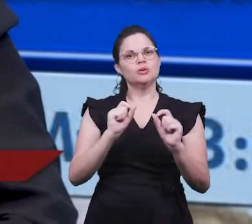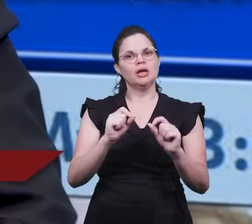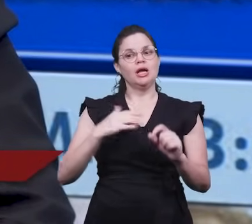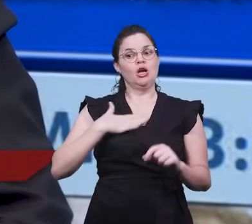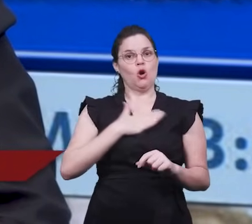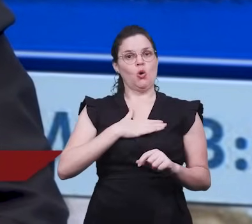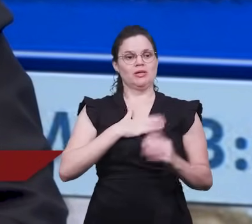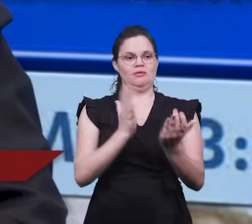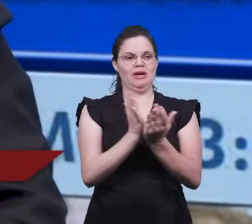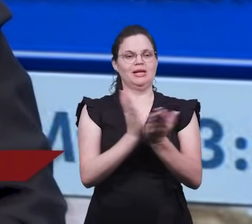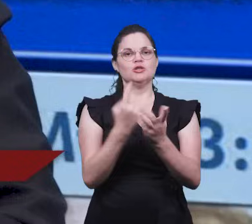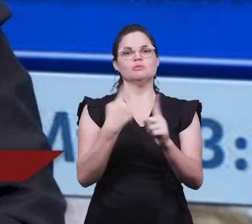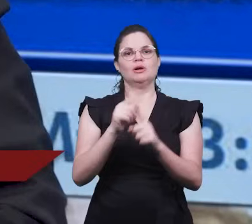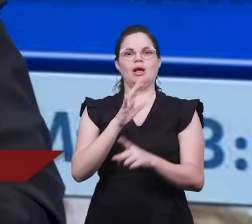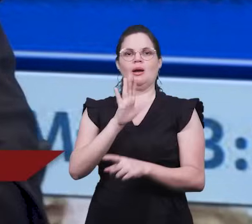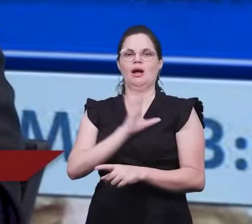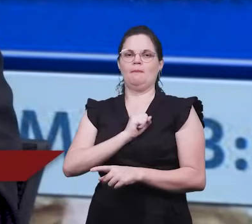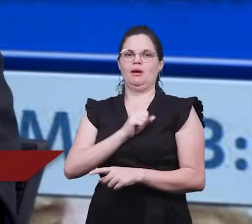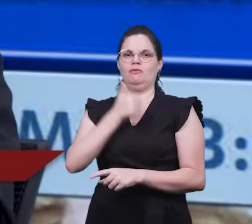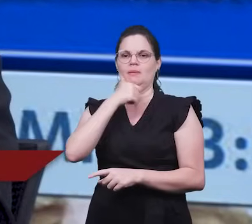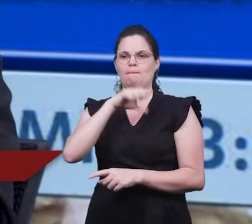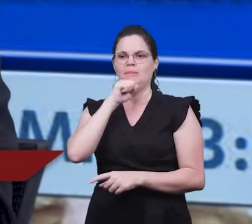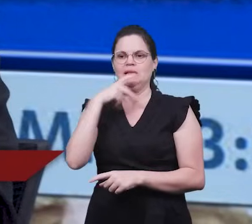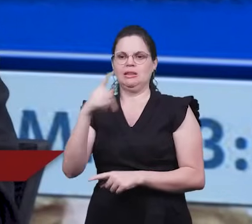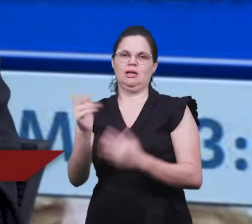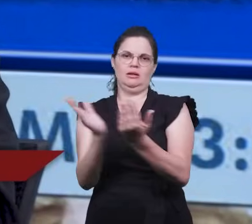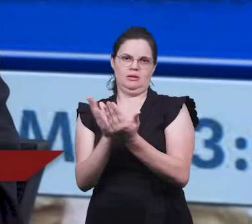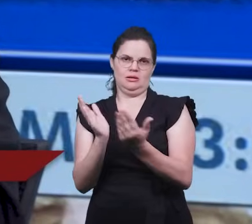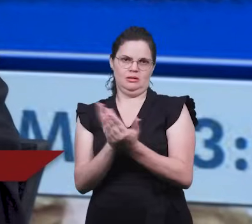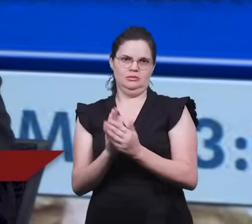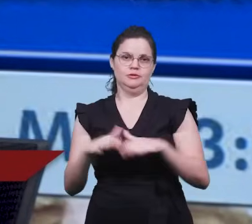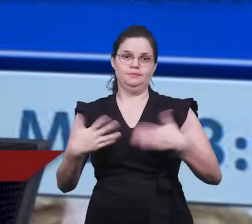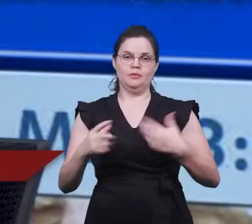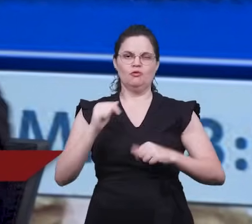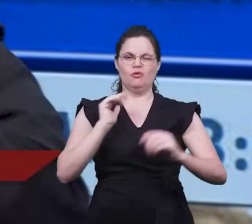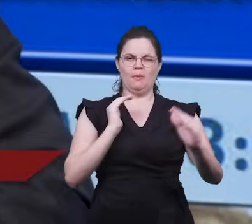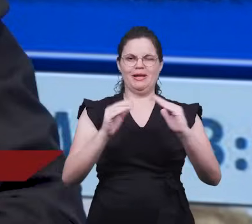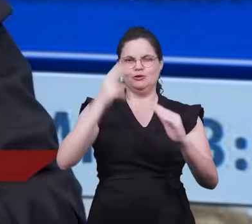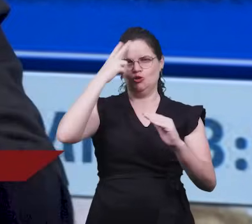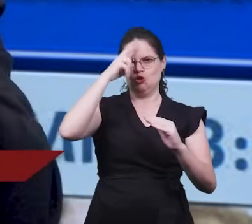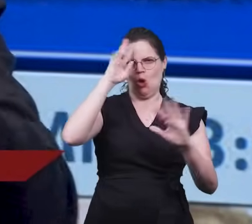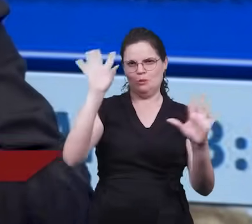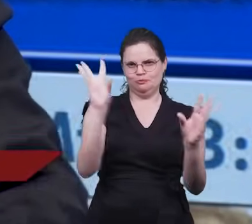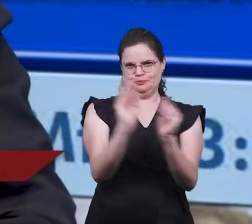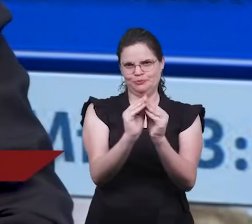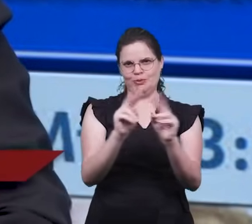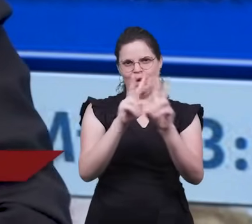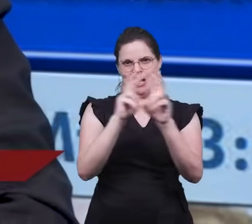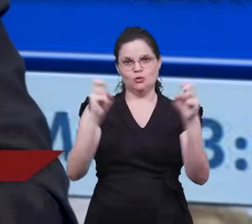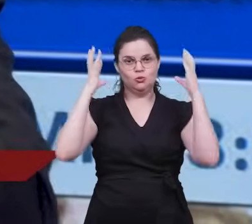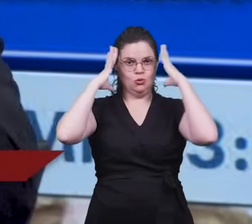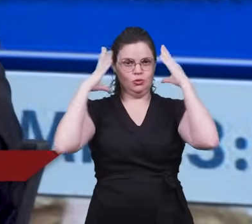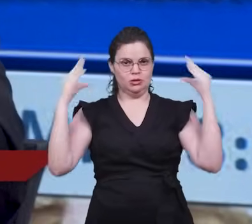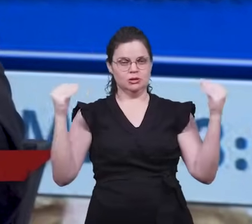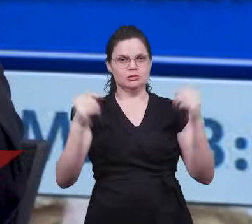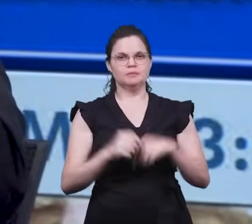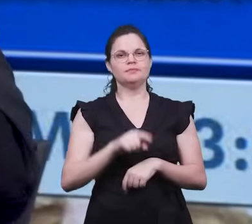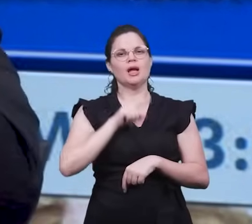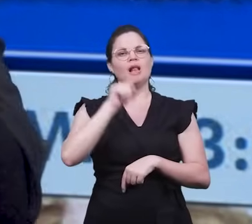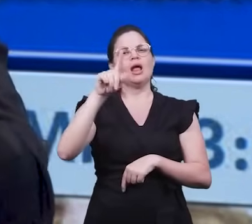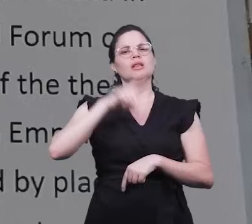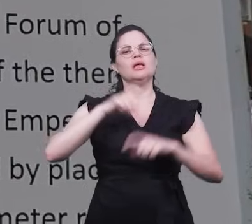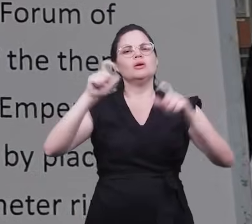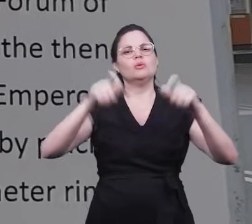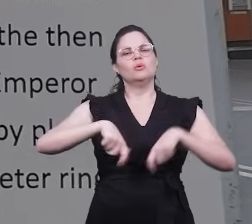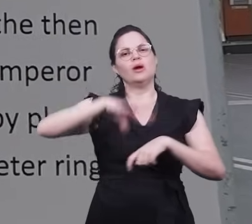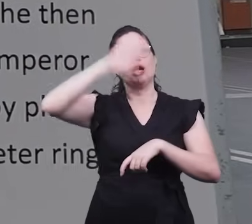gostava dos cristãos. Então essa é a vida de Constantino. Lá em Constantinopla, nós fomos lá, né, tem uma coluna que